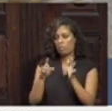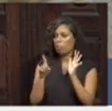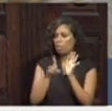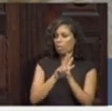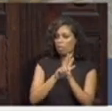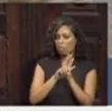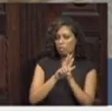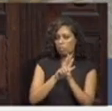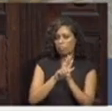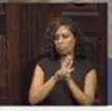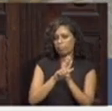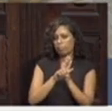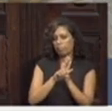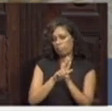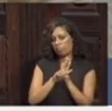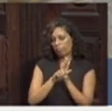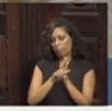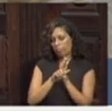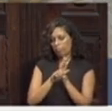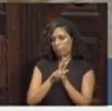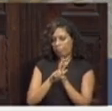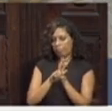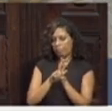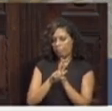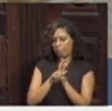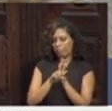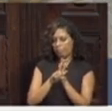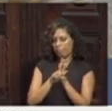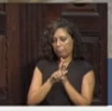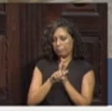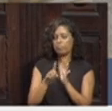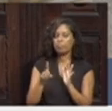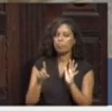isso muito, não vou fazer aqui,